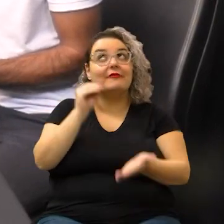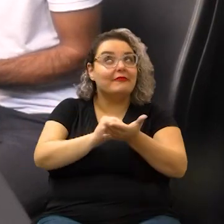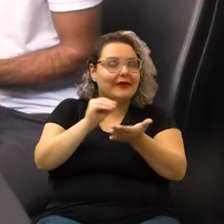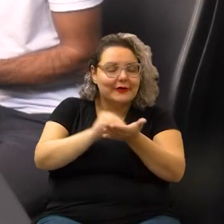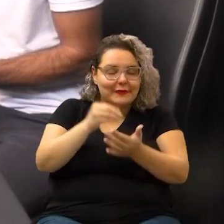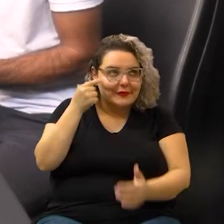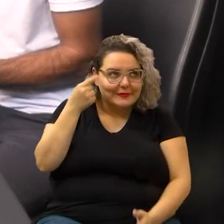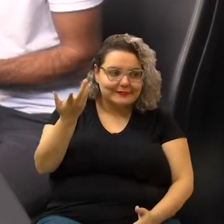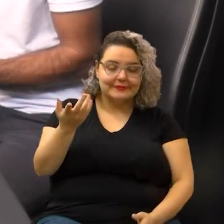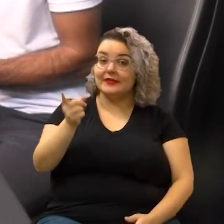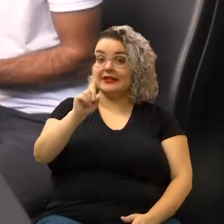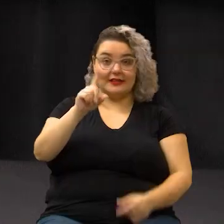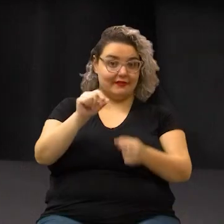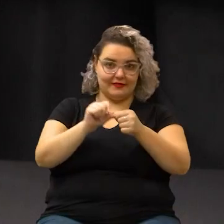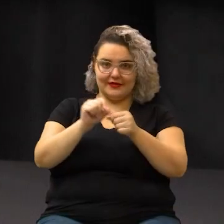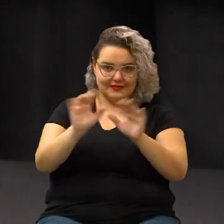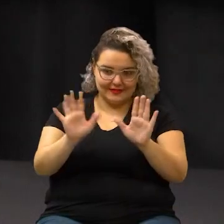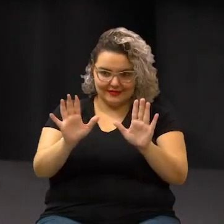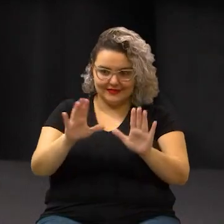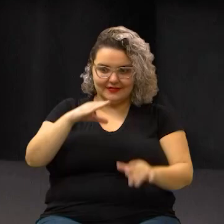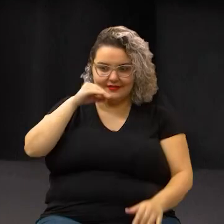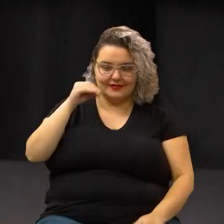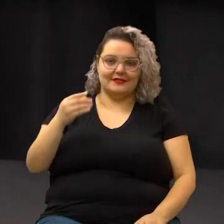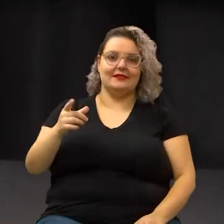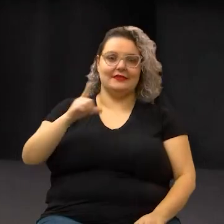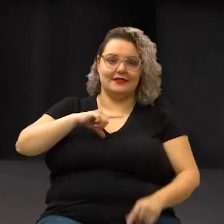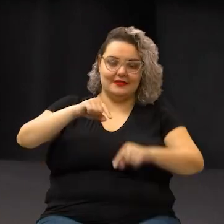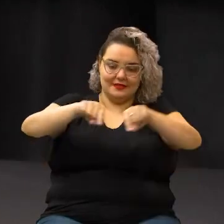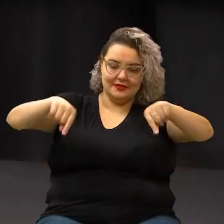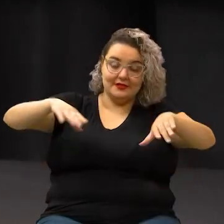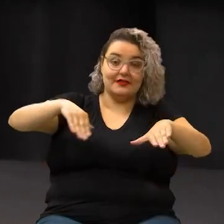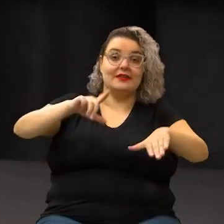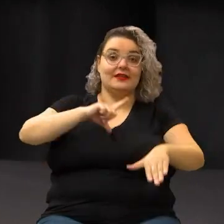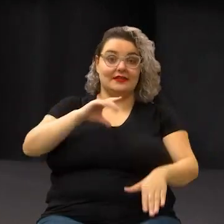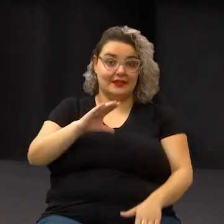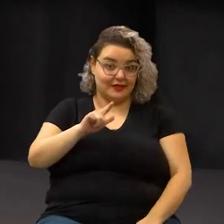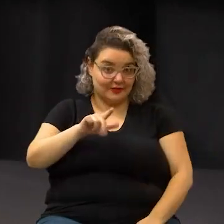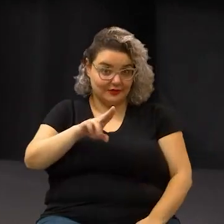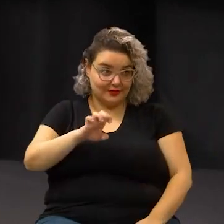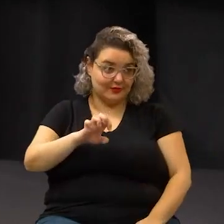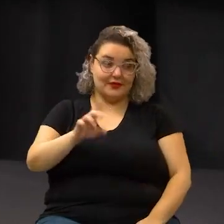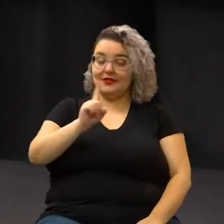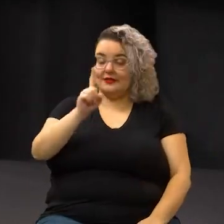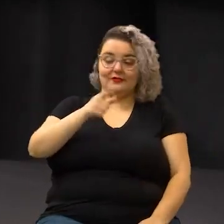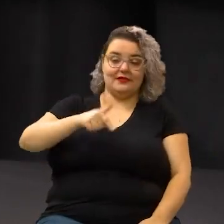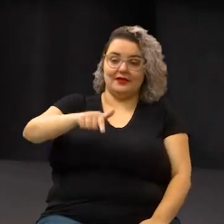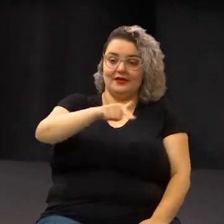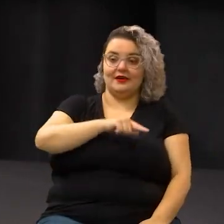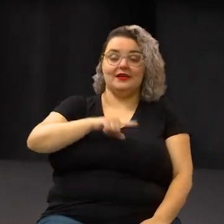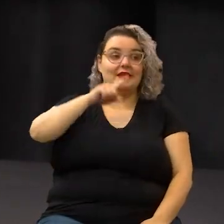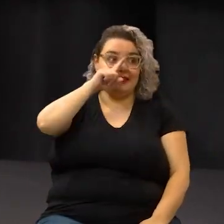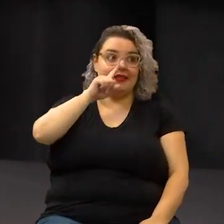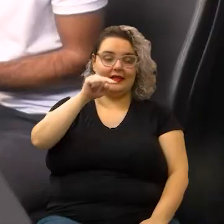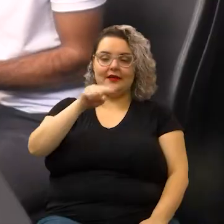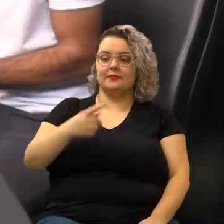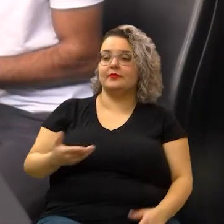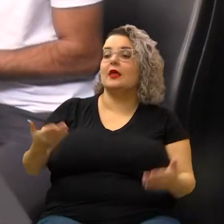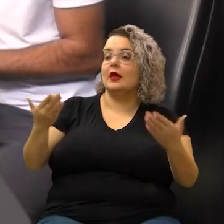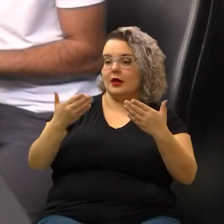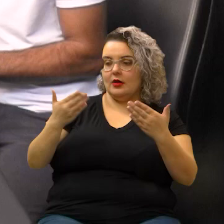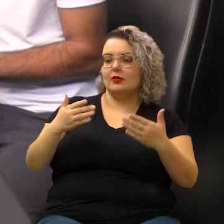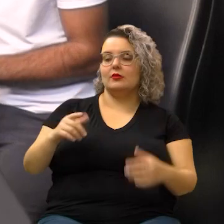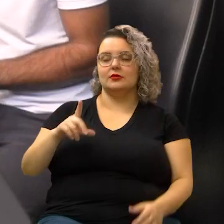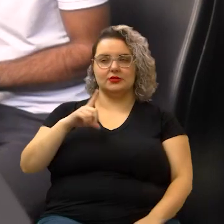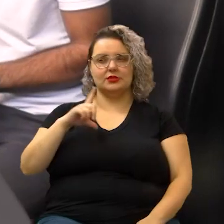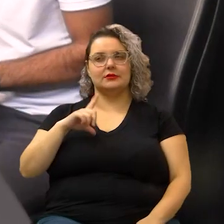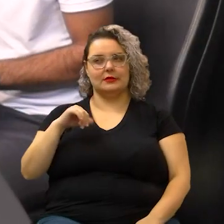de juízo. Não façam isso, viu, adolescentes? Tem piscina, tem clube. Não vão nessas lagoas que é muito perigoso. Hoje em